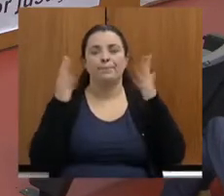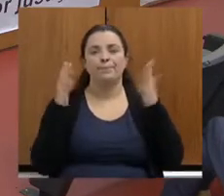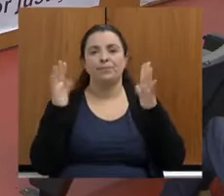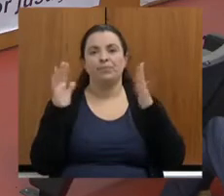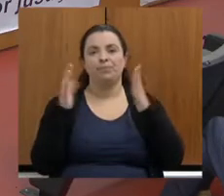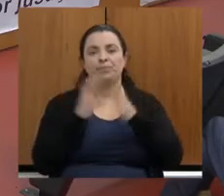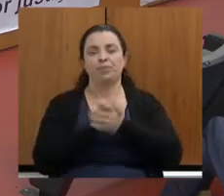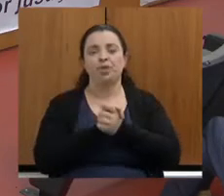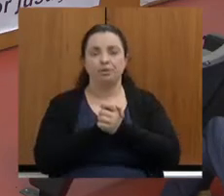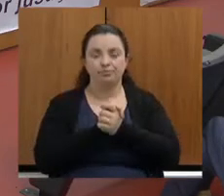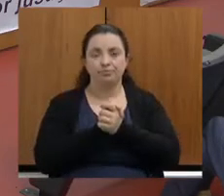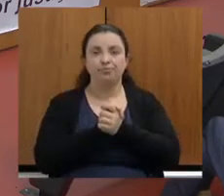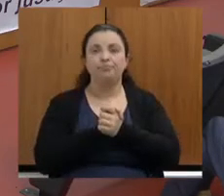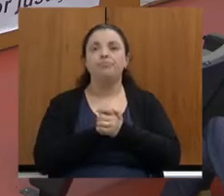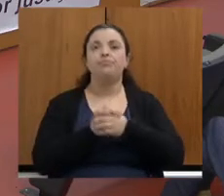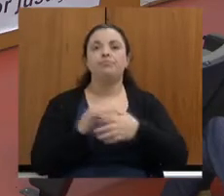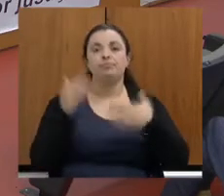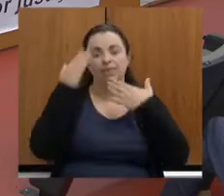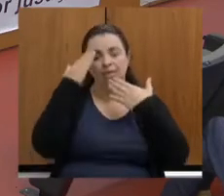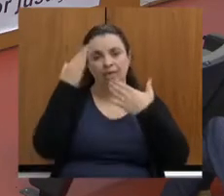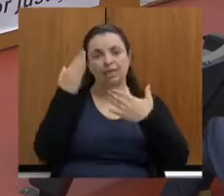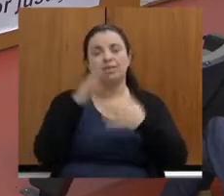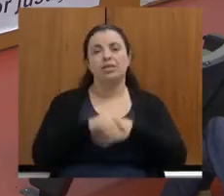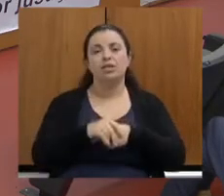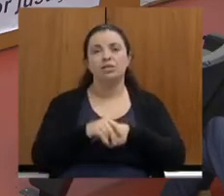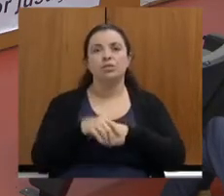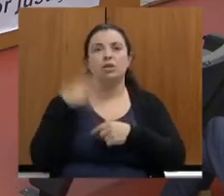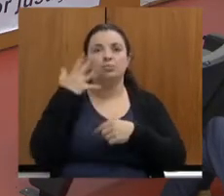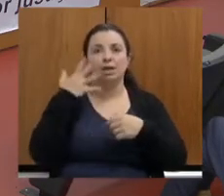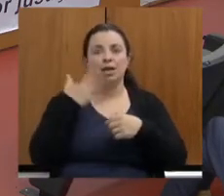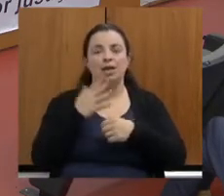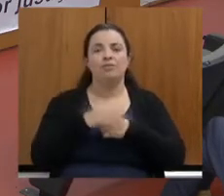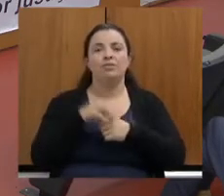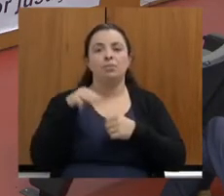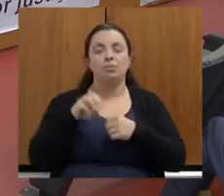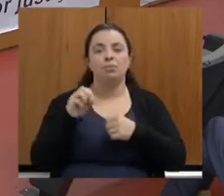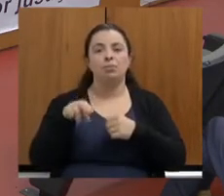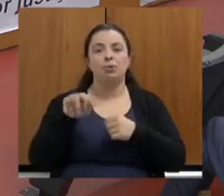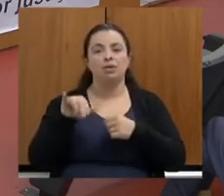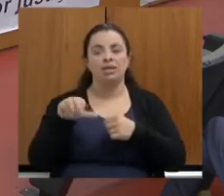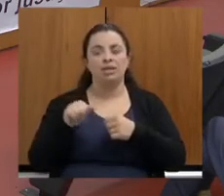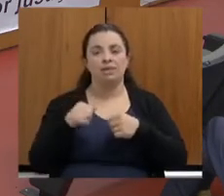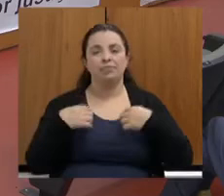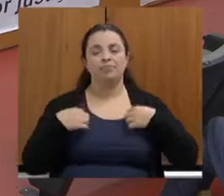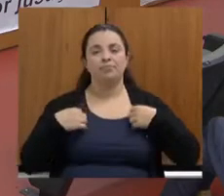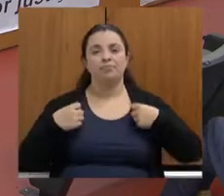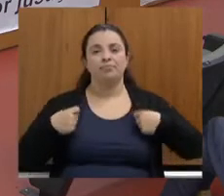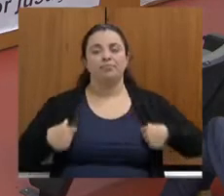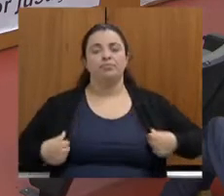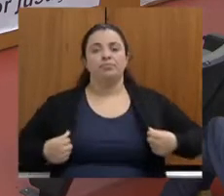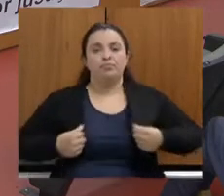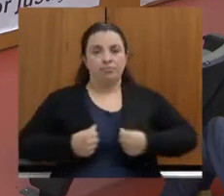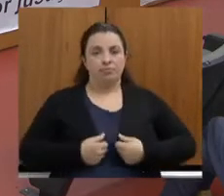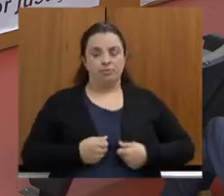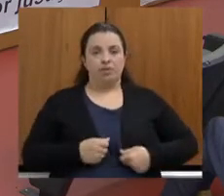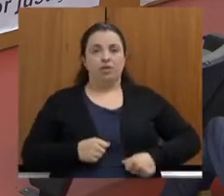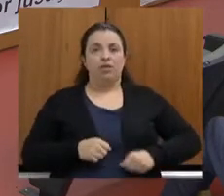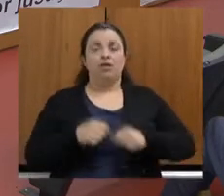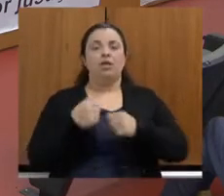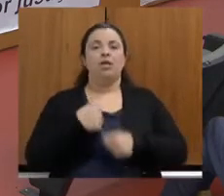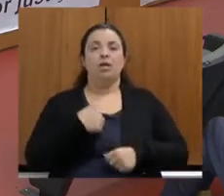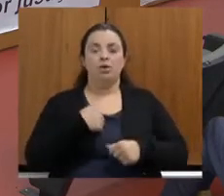Ah tá ganhou e as suas palavras que a senhora Mônica do Sander meio da deputada bem eu ia dizer isso eu ia